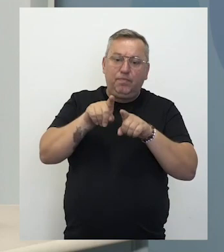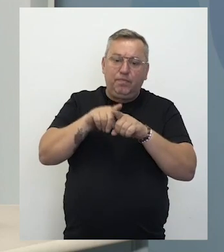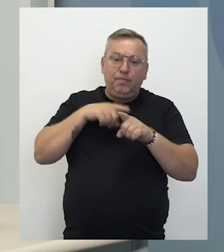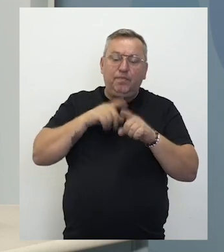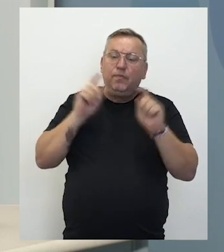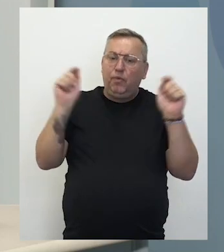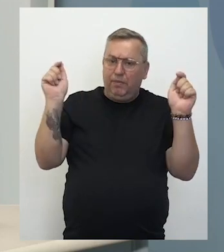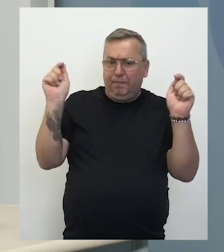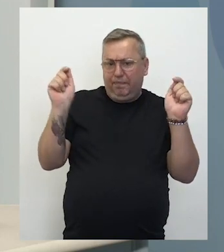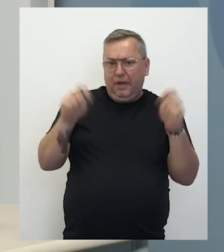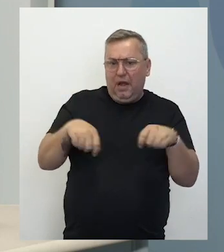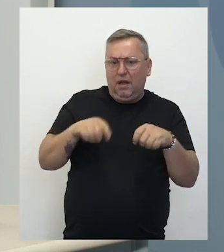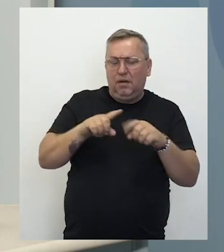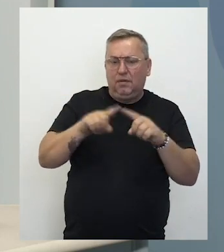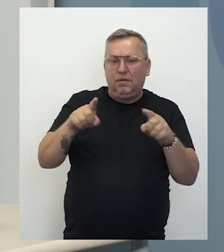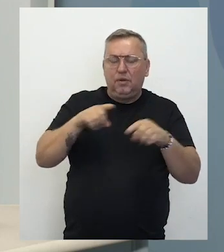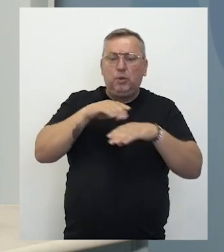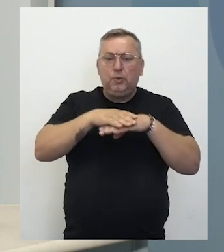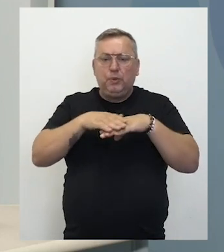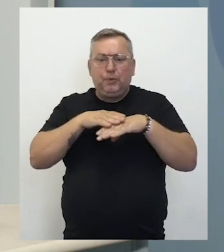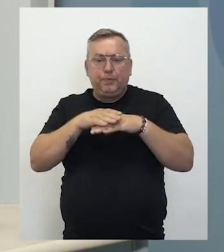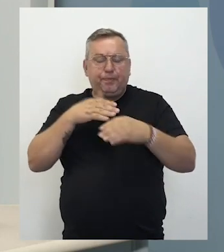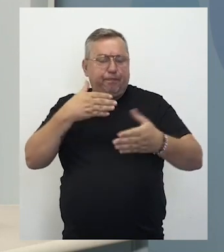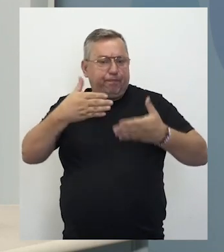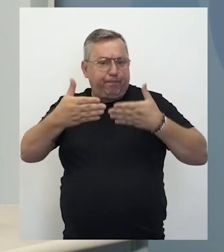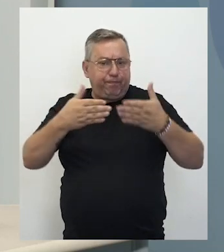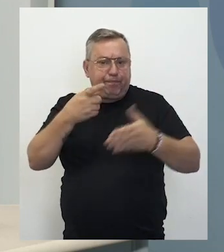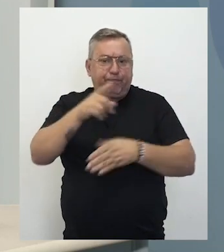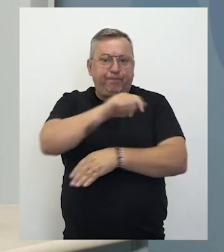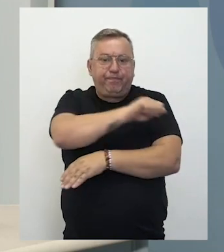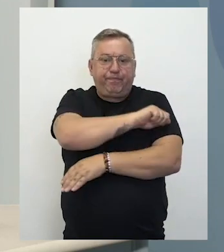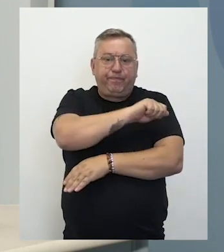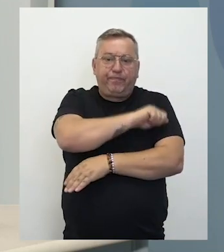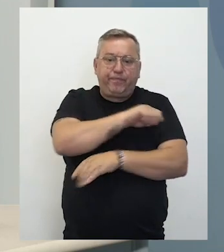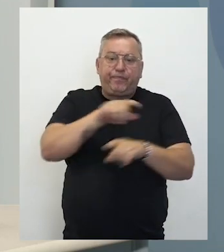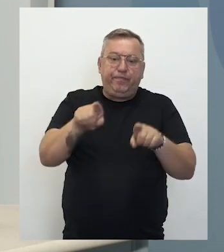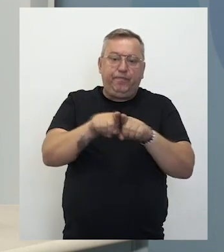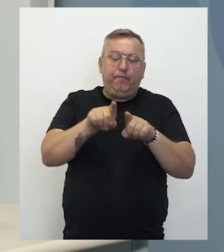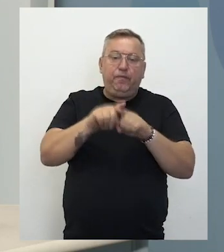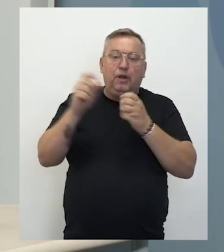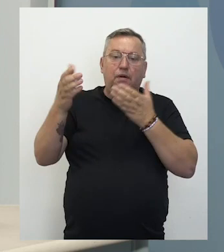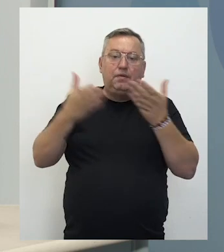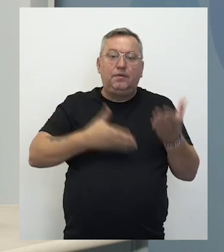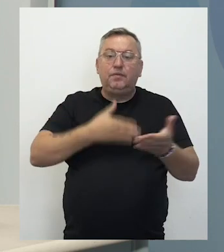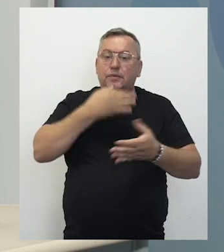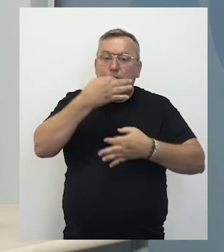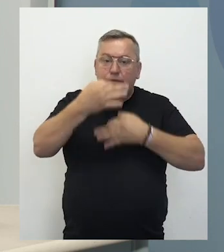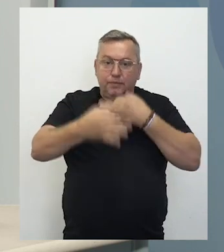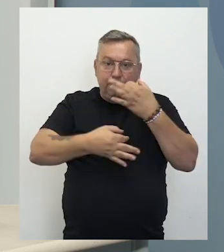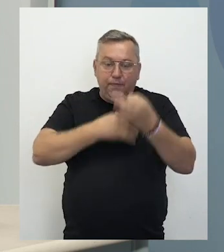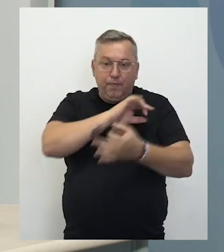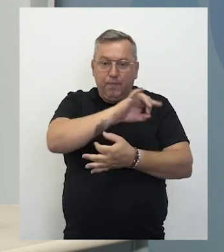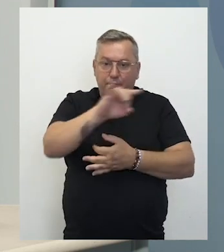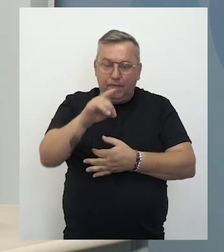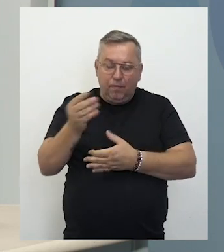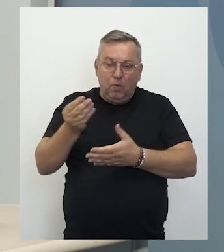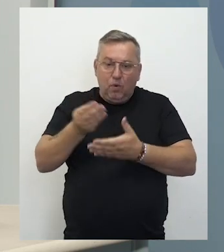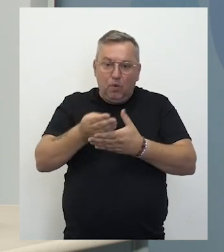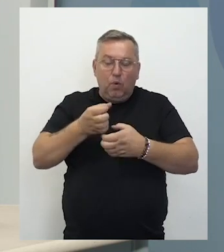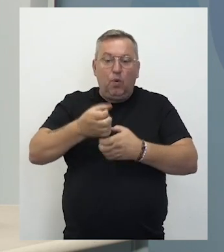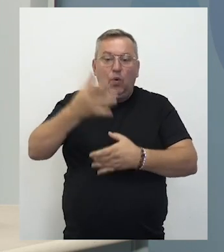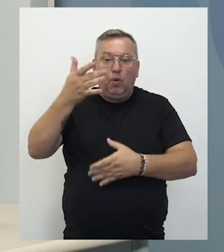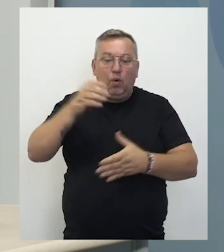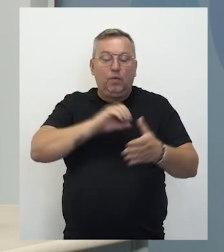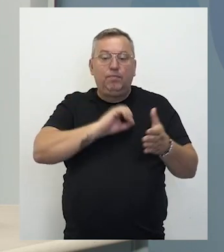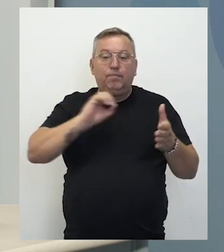medida do possível, né, converse, dialogue com seus estudantes, traga as suas contribuições aqui para o nosso chat do